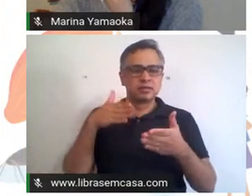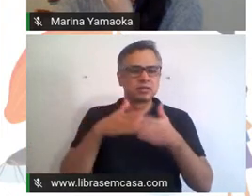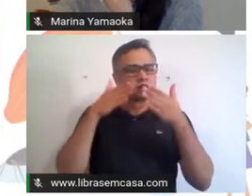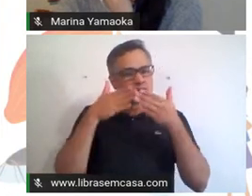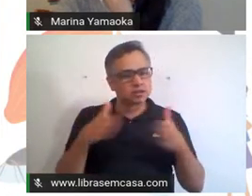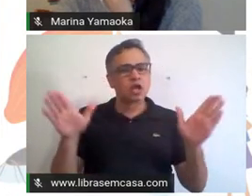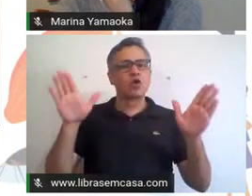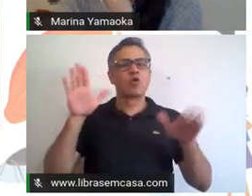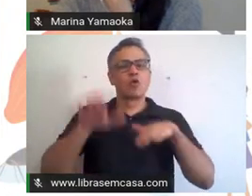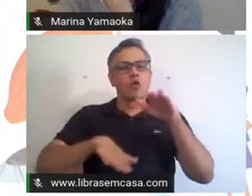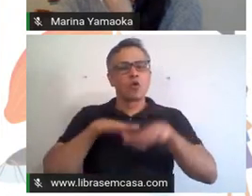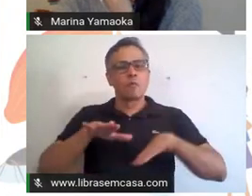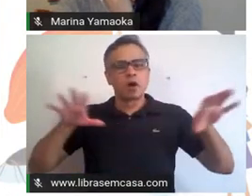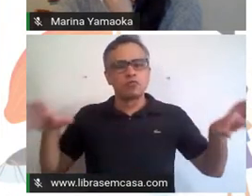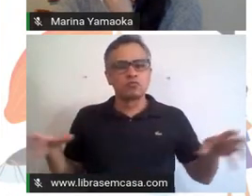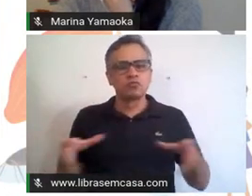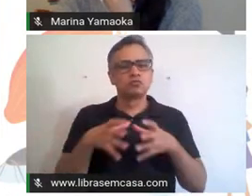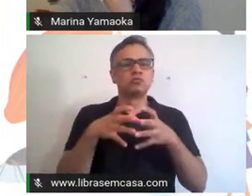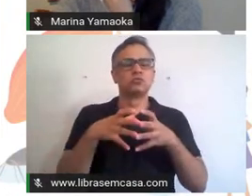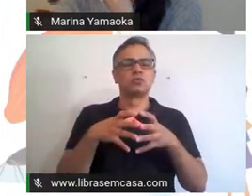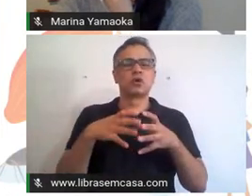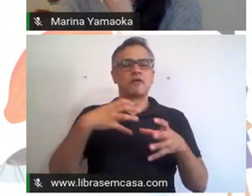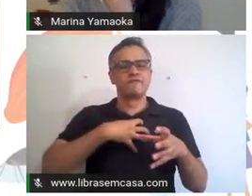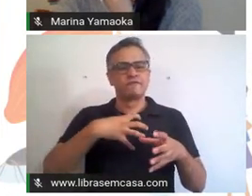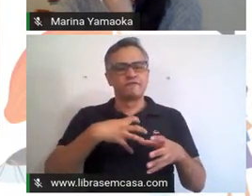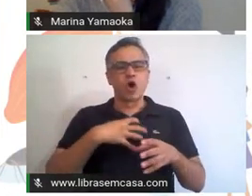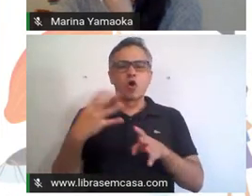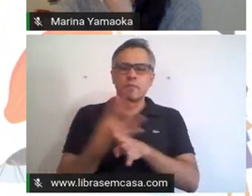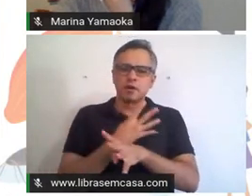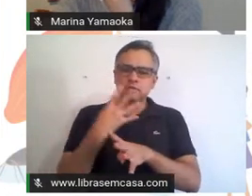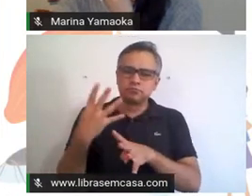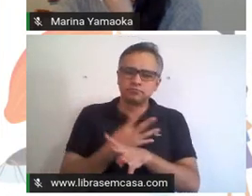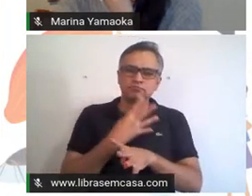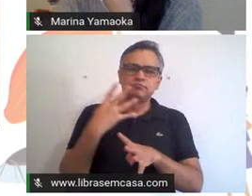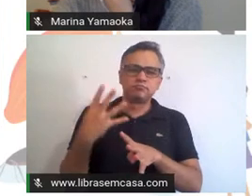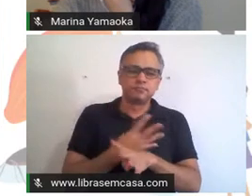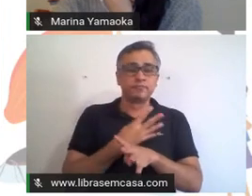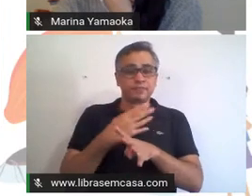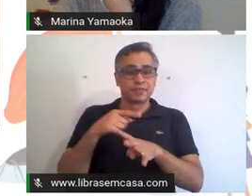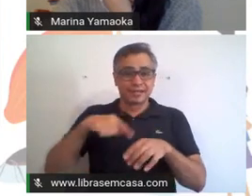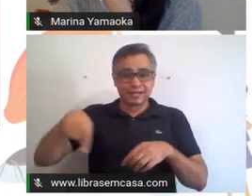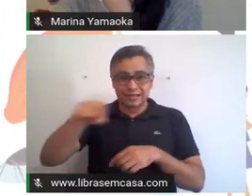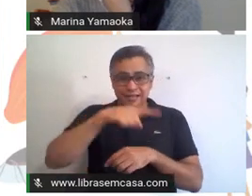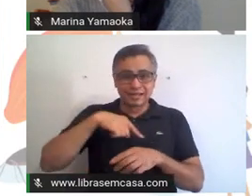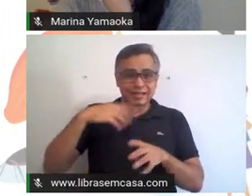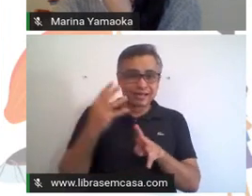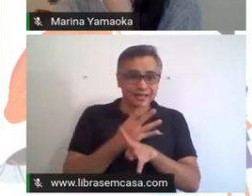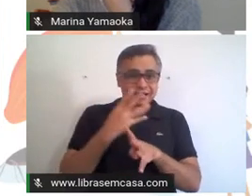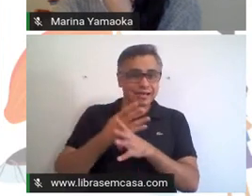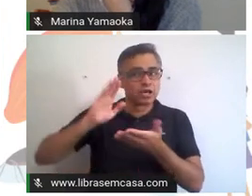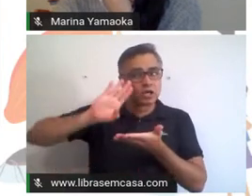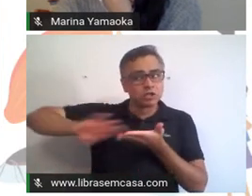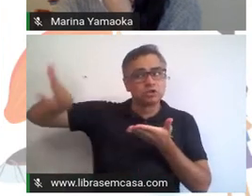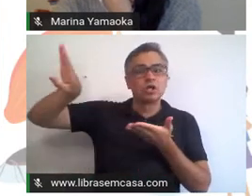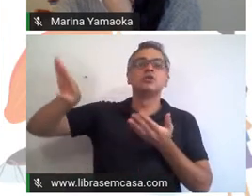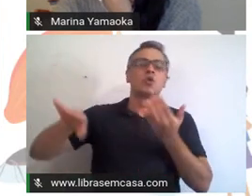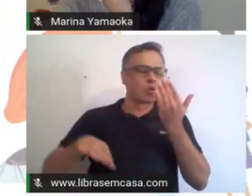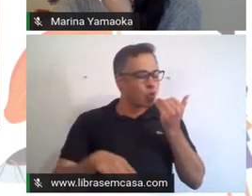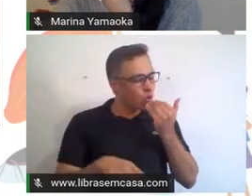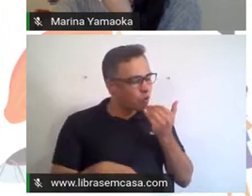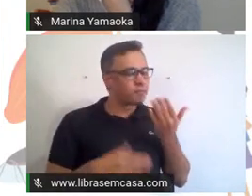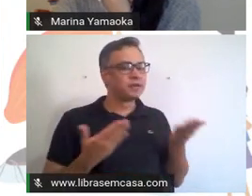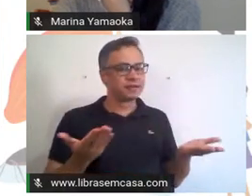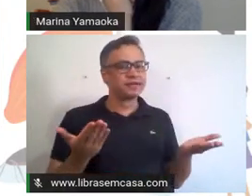juntarse con estas formas de resistencia que existen, ¿no? Son resistencias que se disfrutan comiendo también, así que bueno,